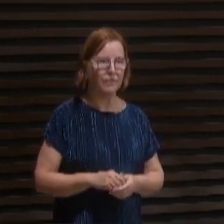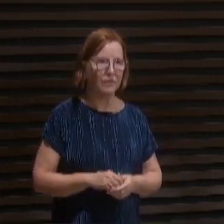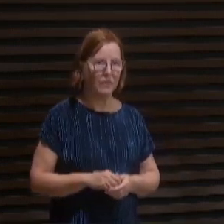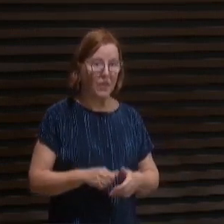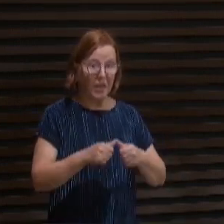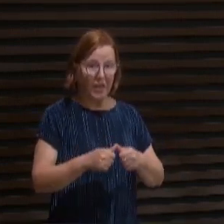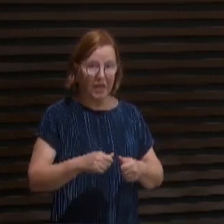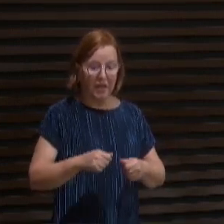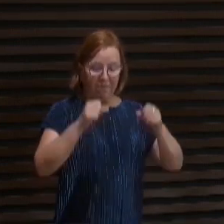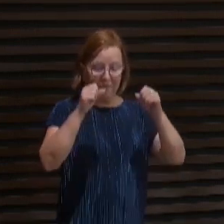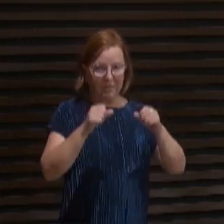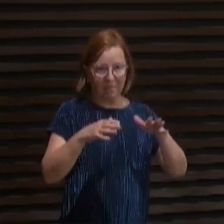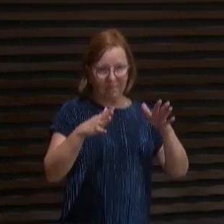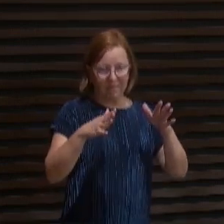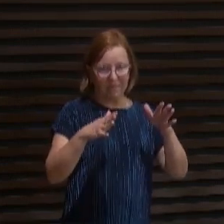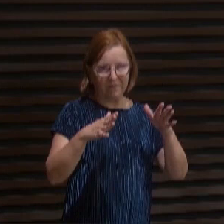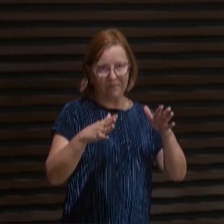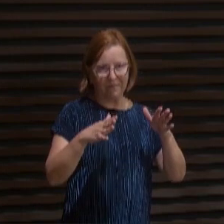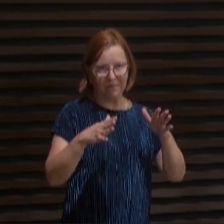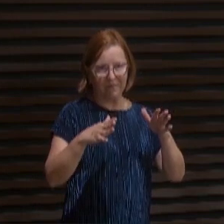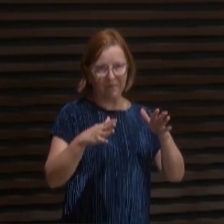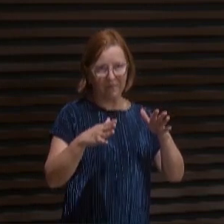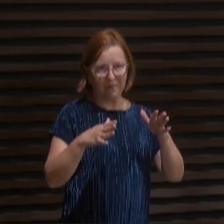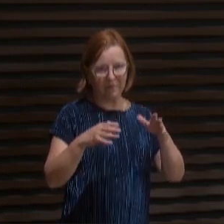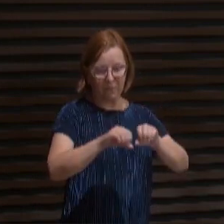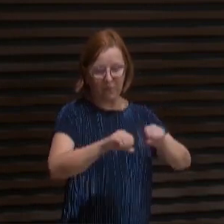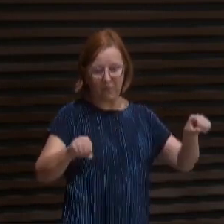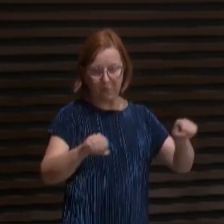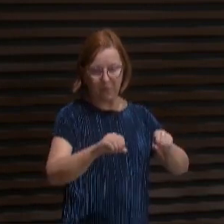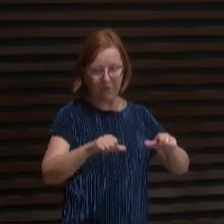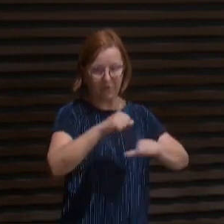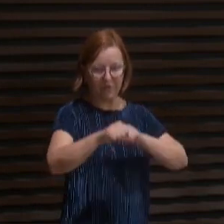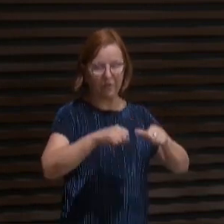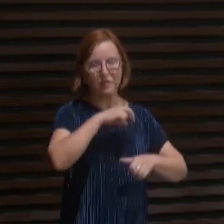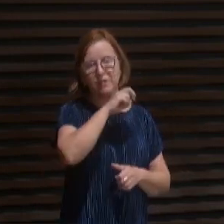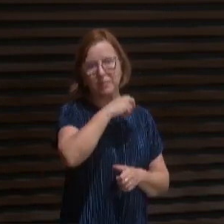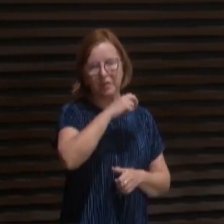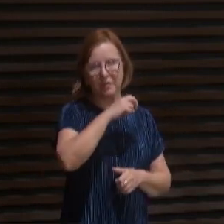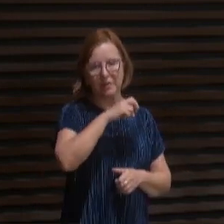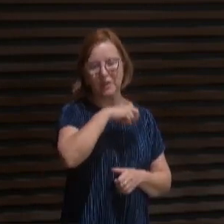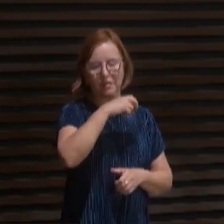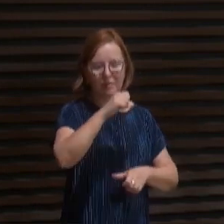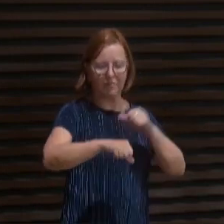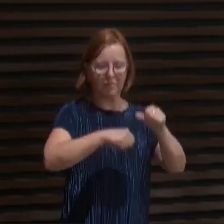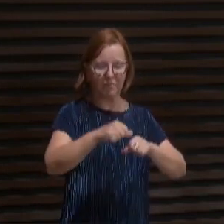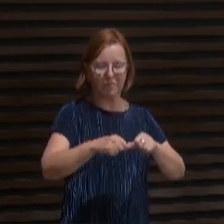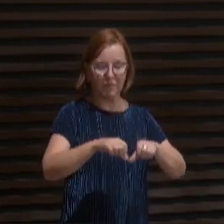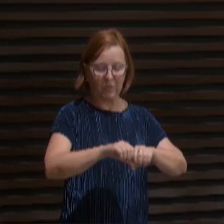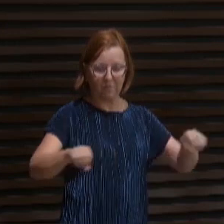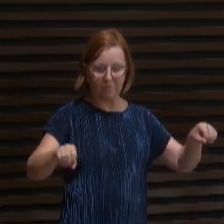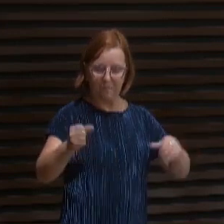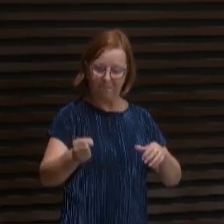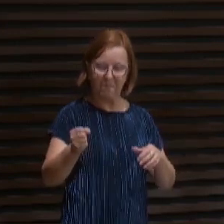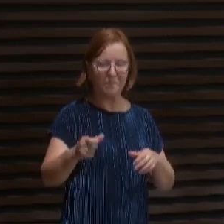Este sinal é o sinal do bordão que vira serpente e da serpente que vira bordão.